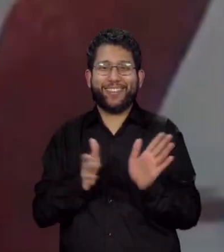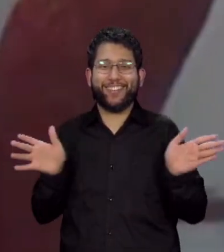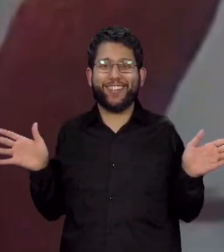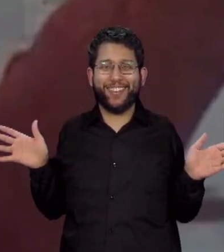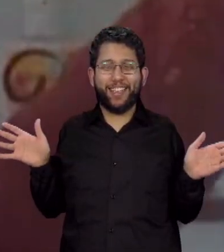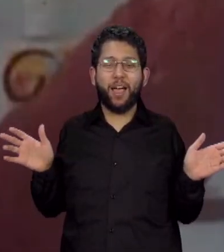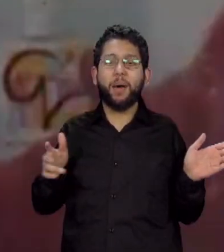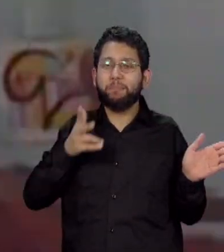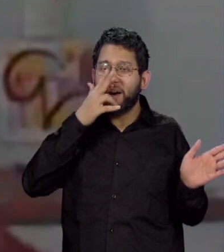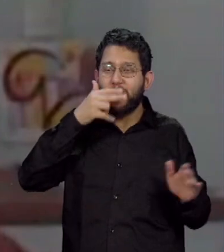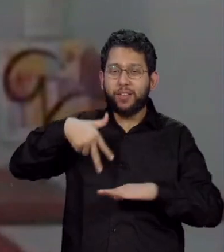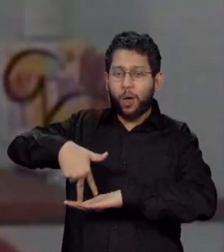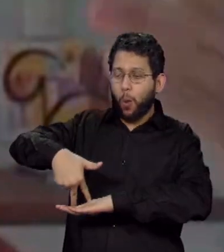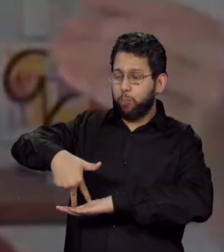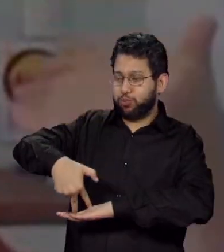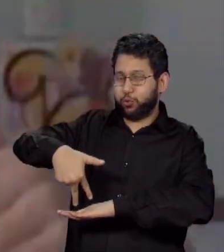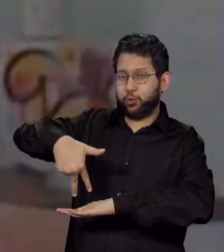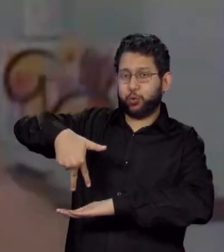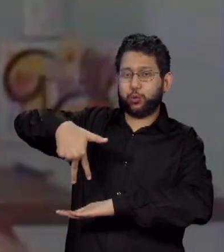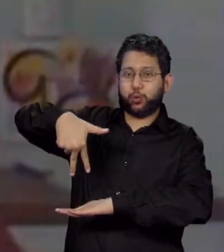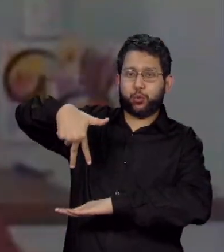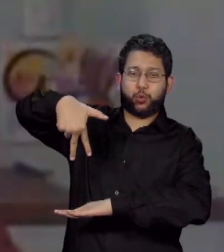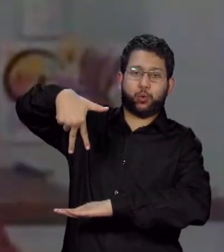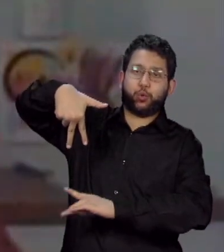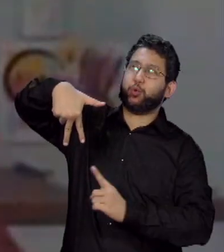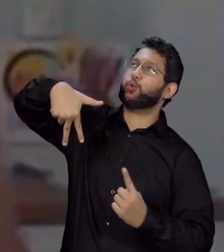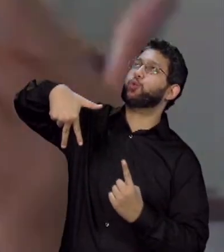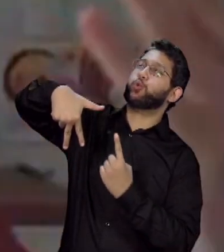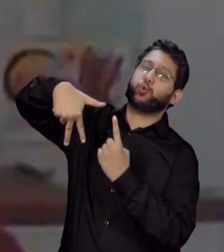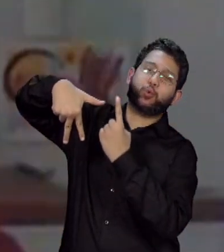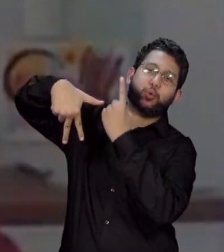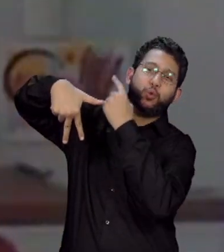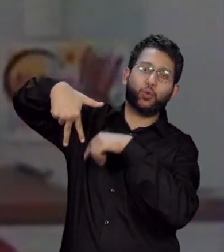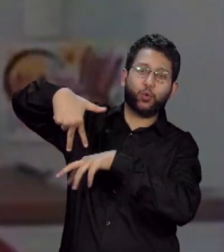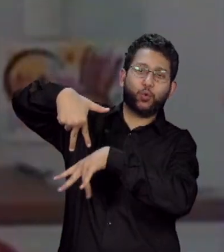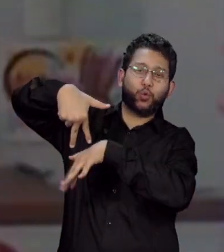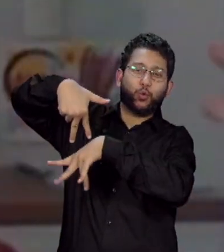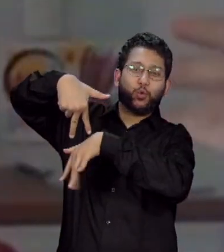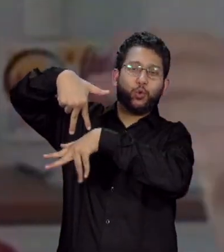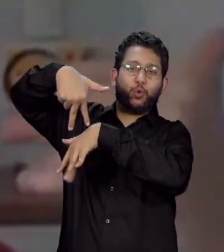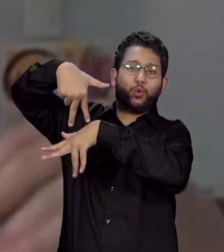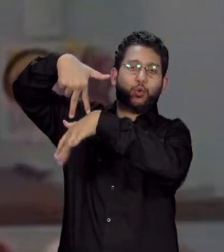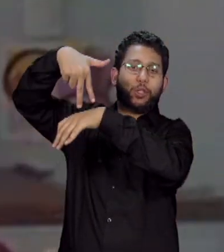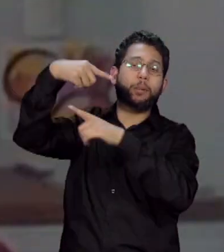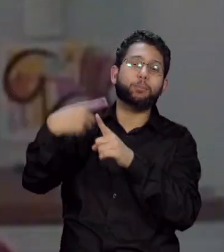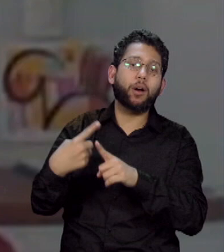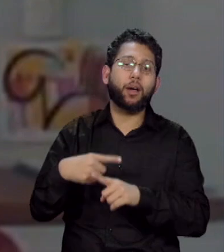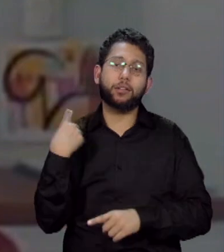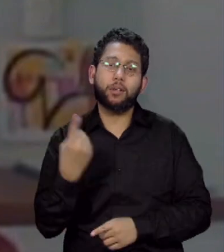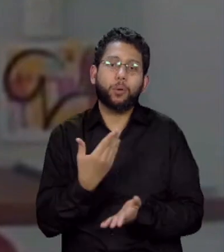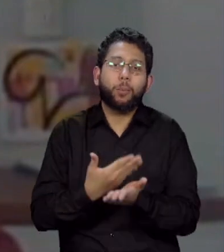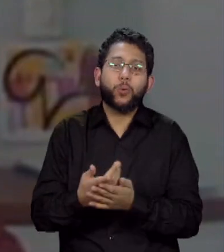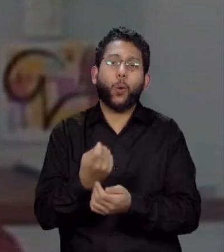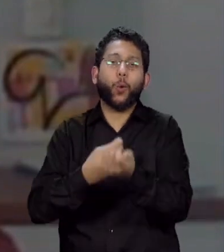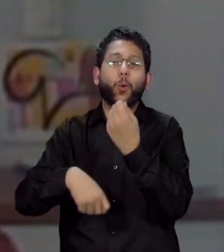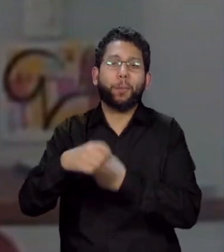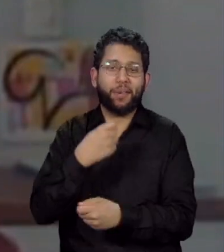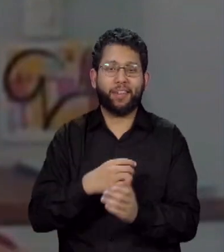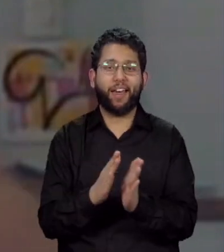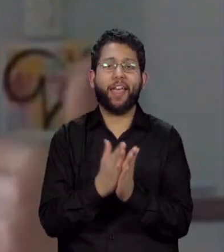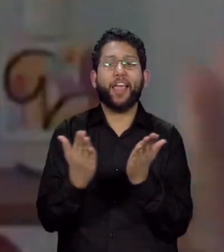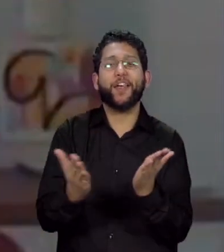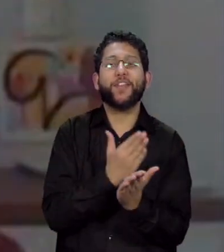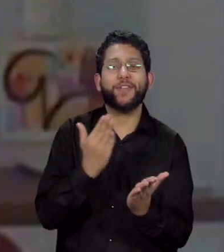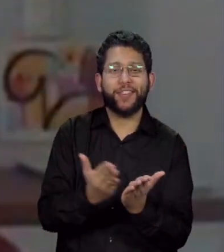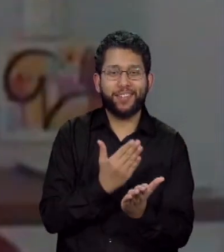um foguete subindo para o céu. O país estava num momento super efervescente do ponto de vista do boom econômico, né? Estava